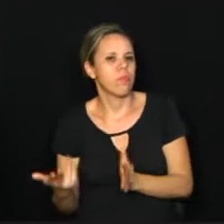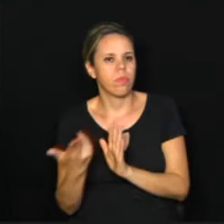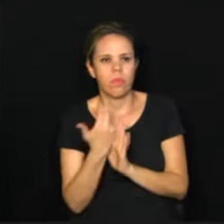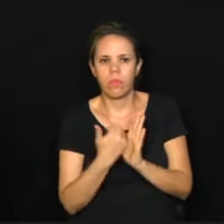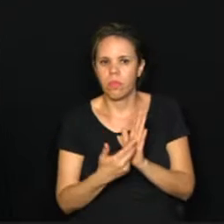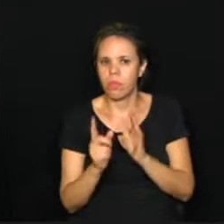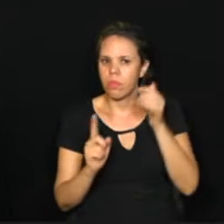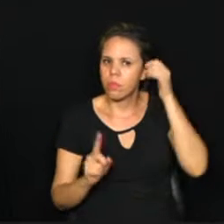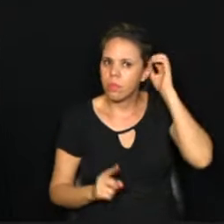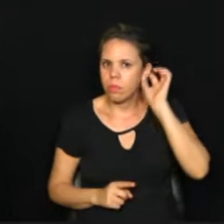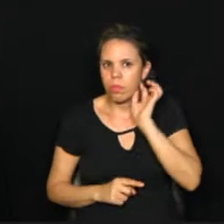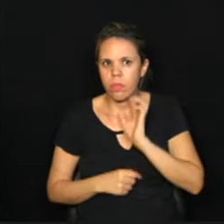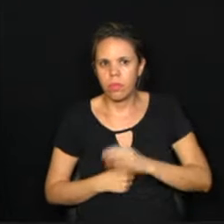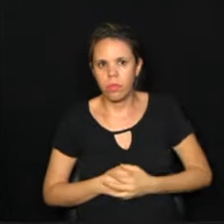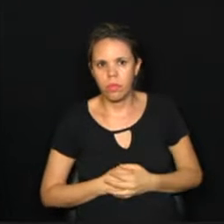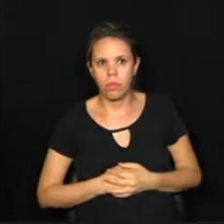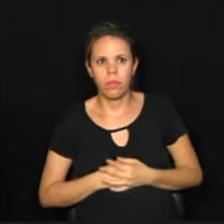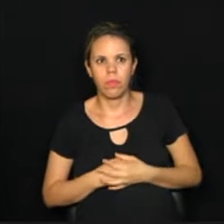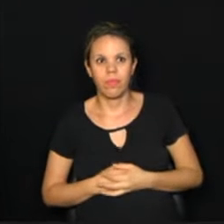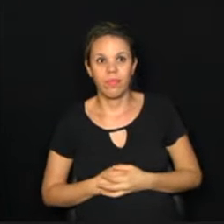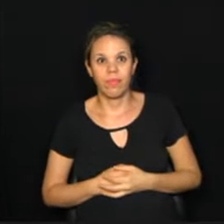versão apresentação. Deixa eu...